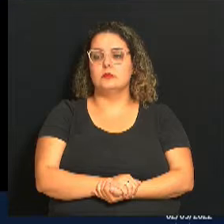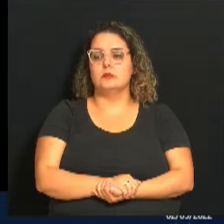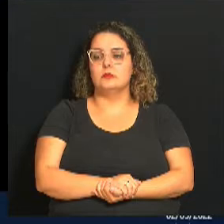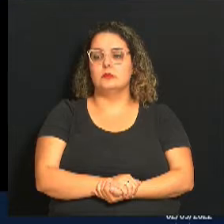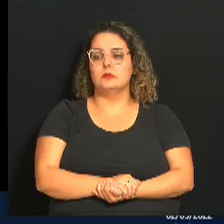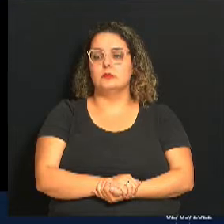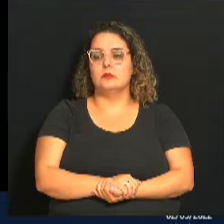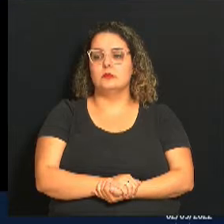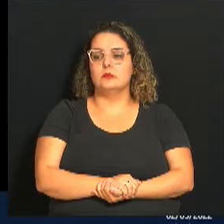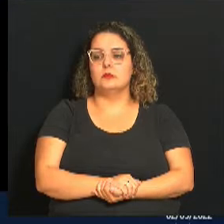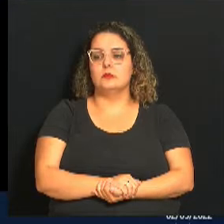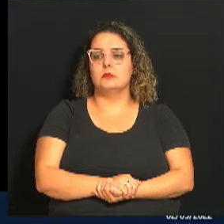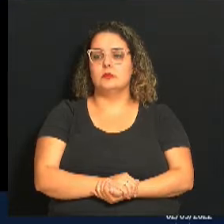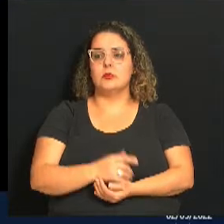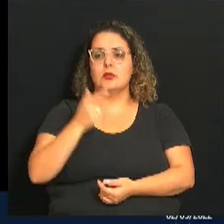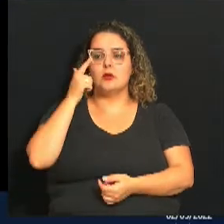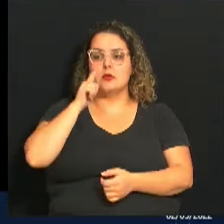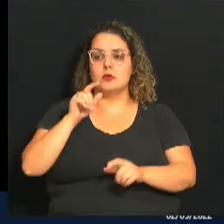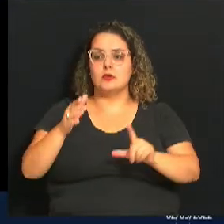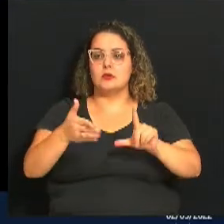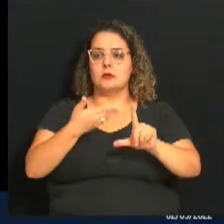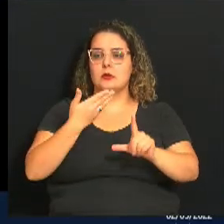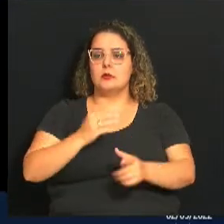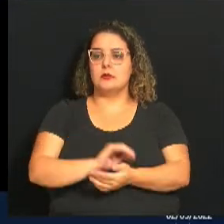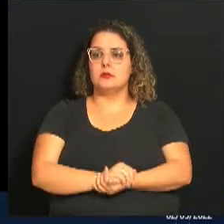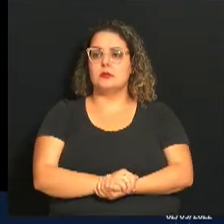Estão conseguindo ver a apresentação?